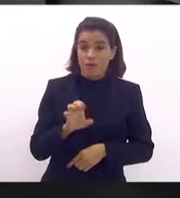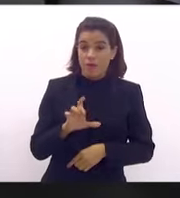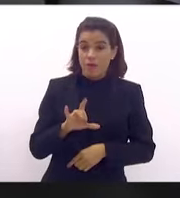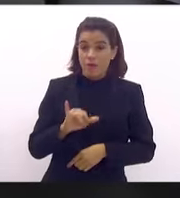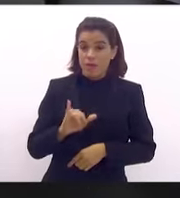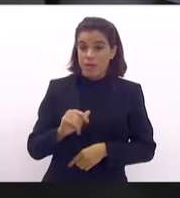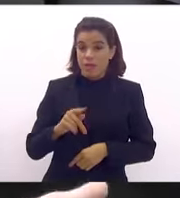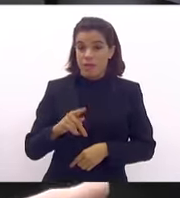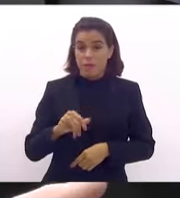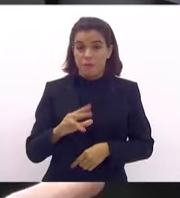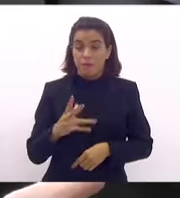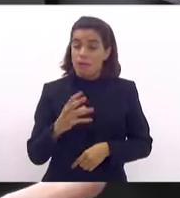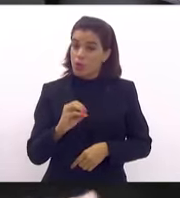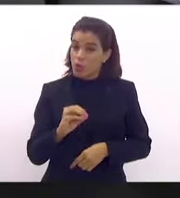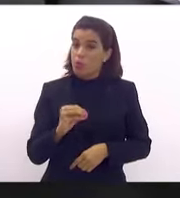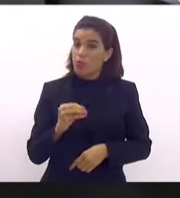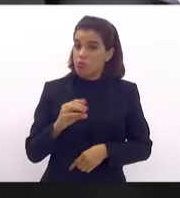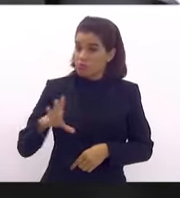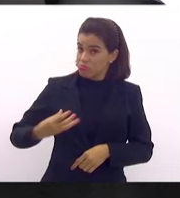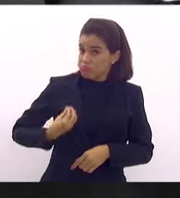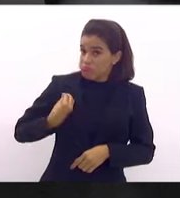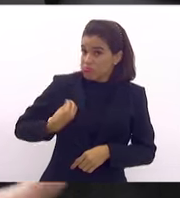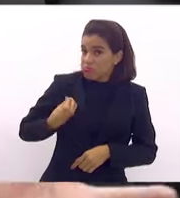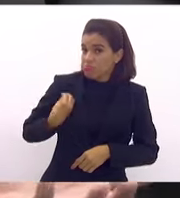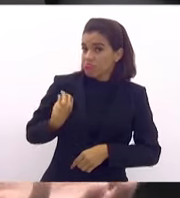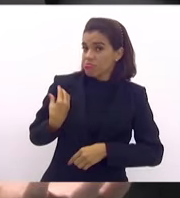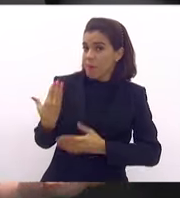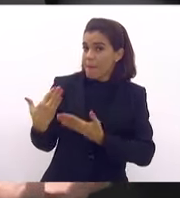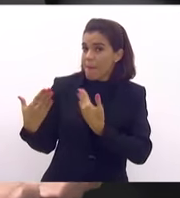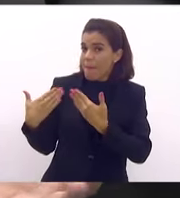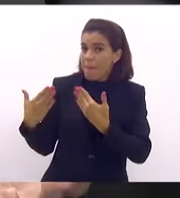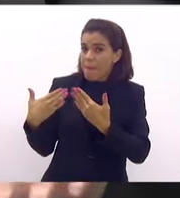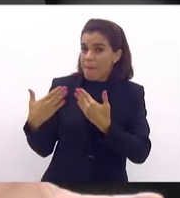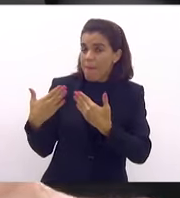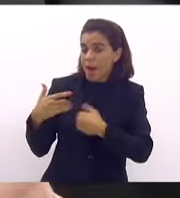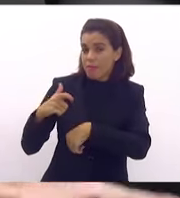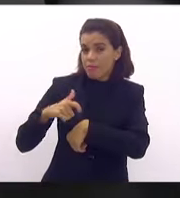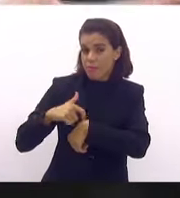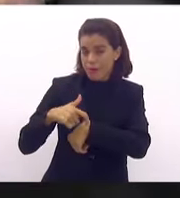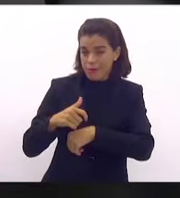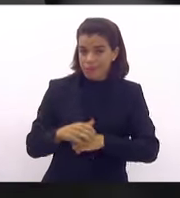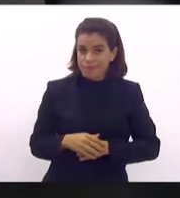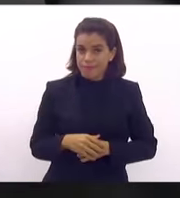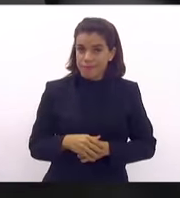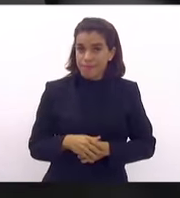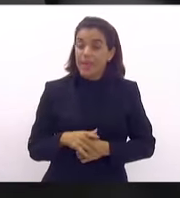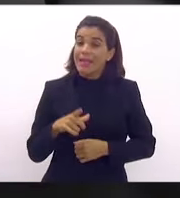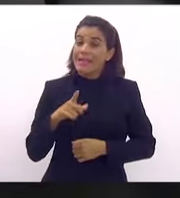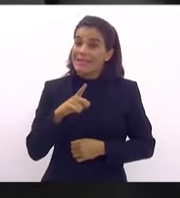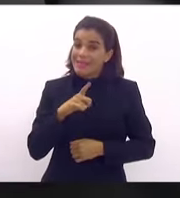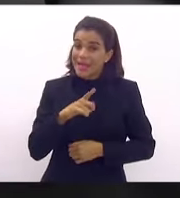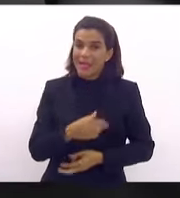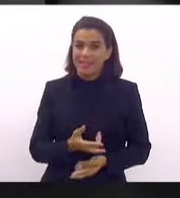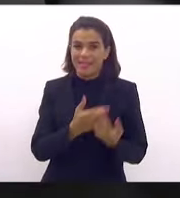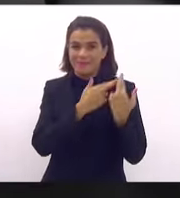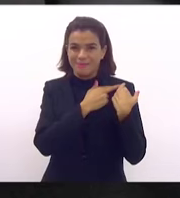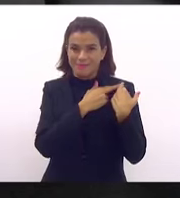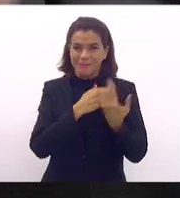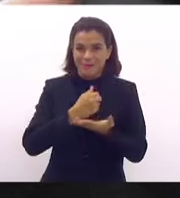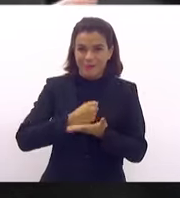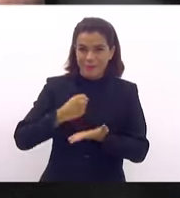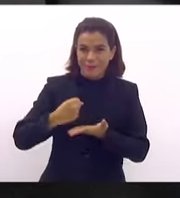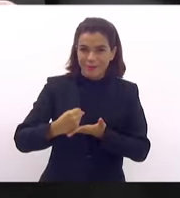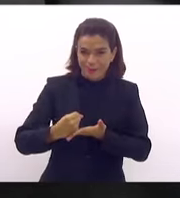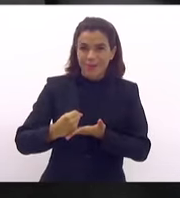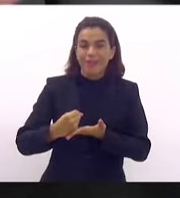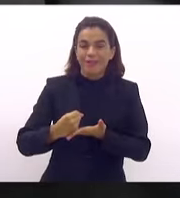participou desse debate, né? Porque, muitas vezes, está na atribuição da concessionária lançar